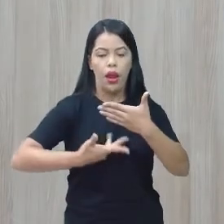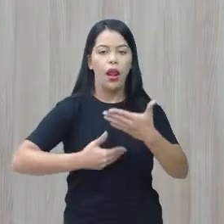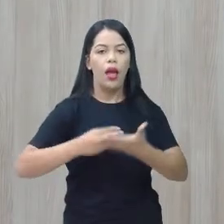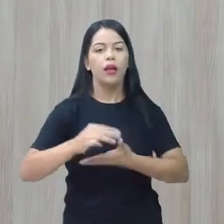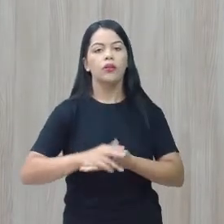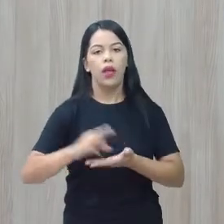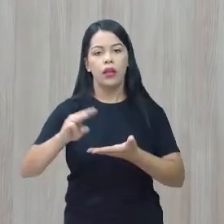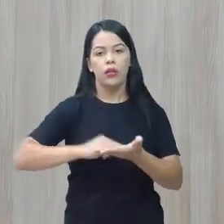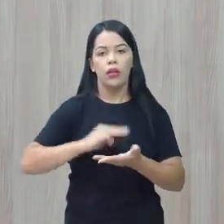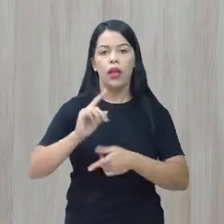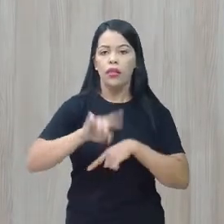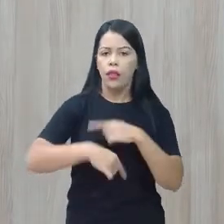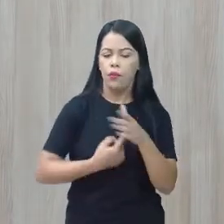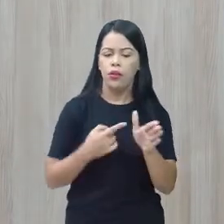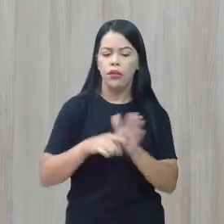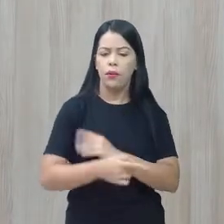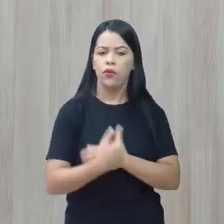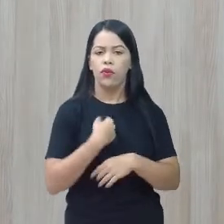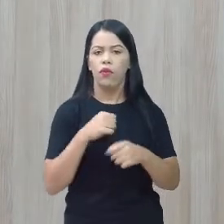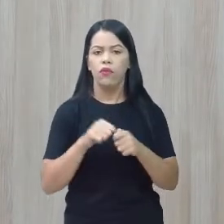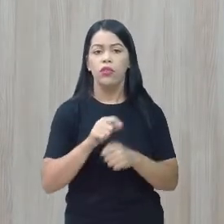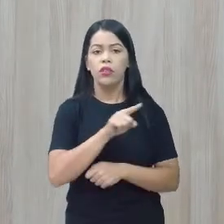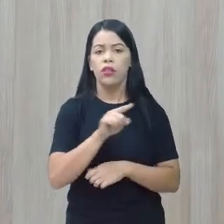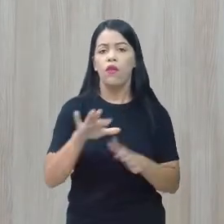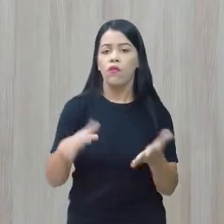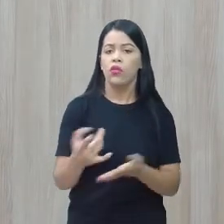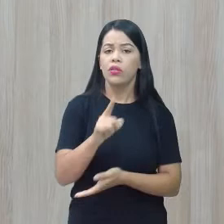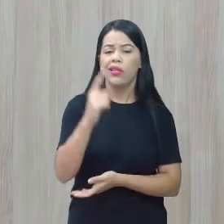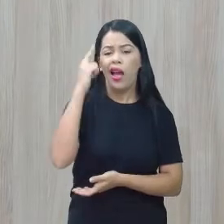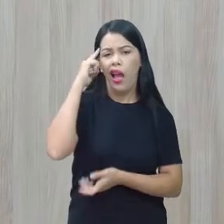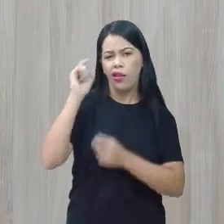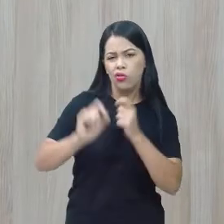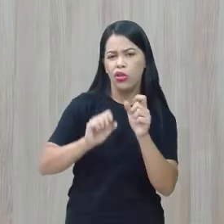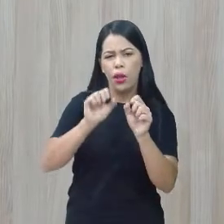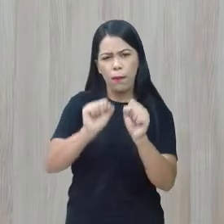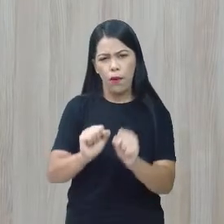depois dessa indagação. E aí, gente, vocês acham que podia ser